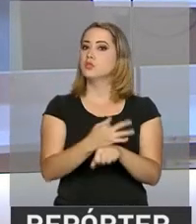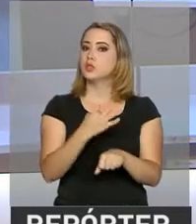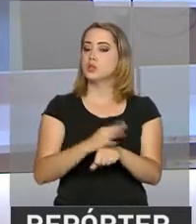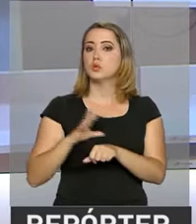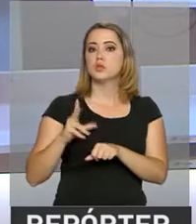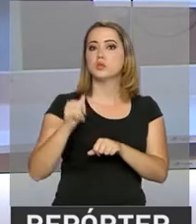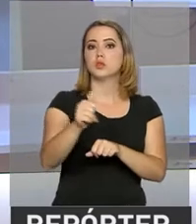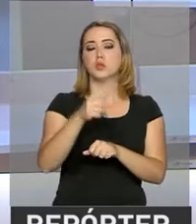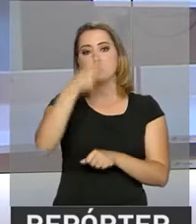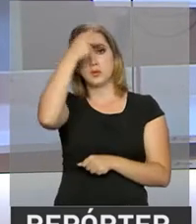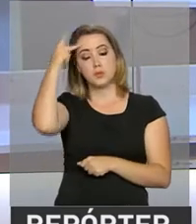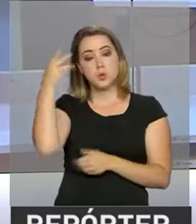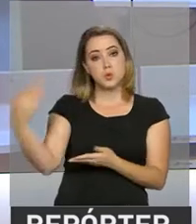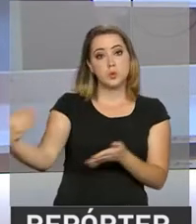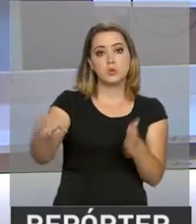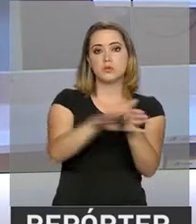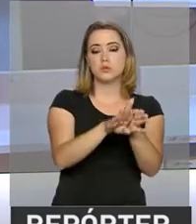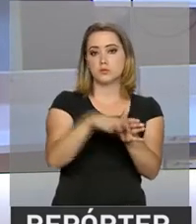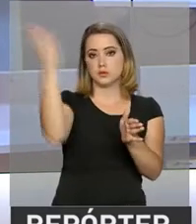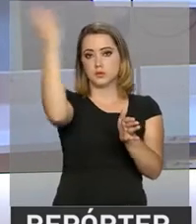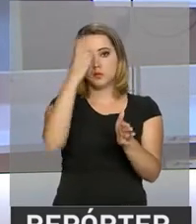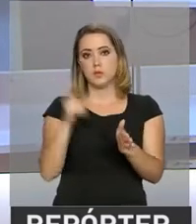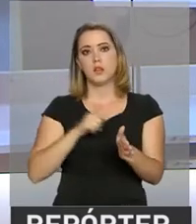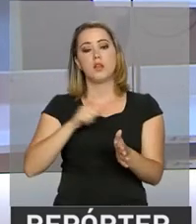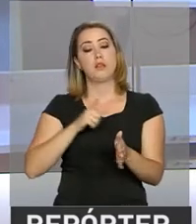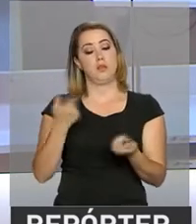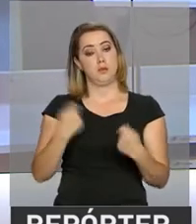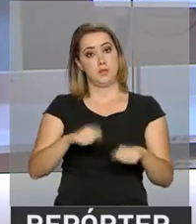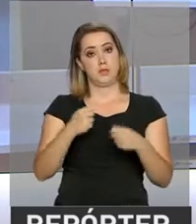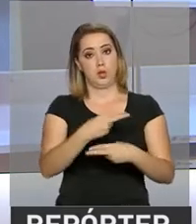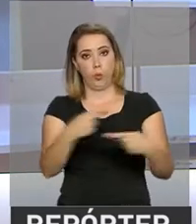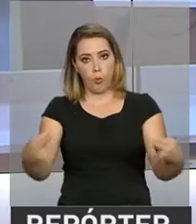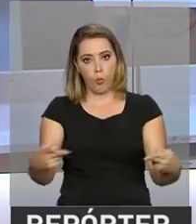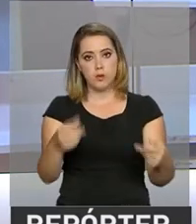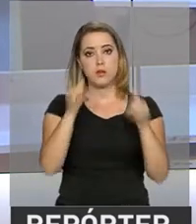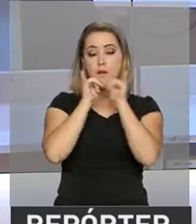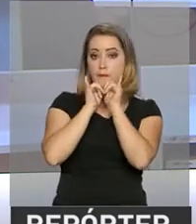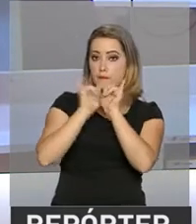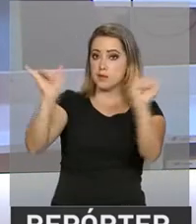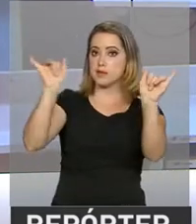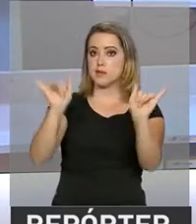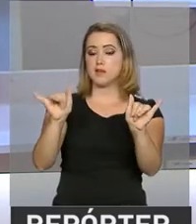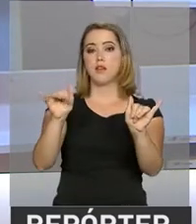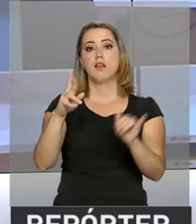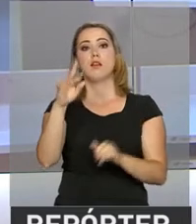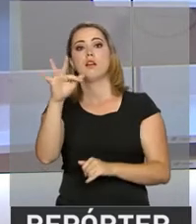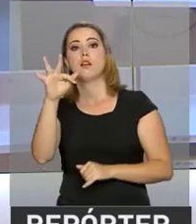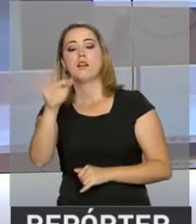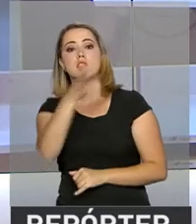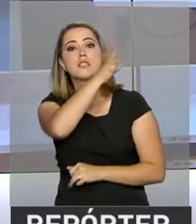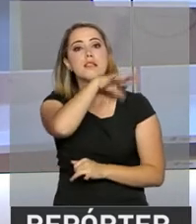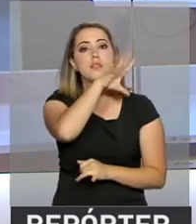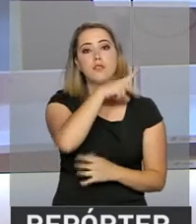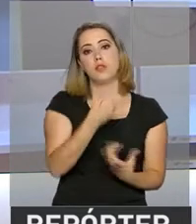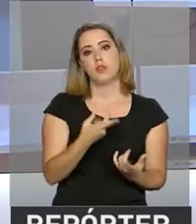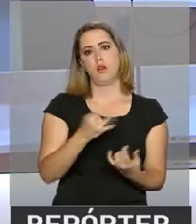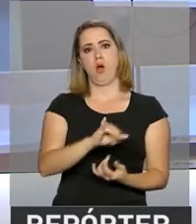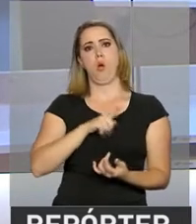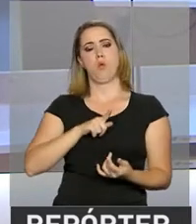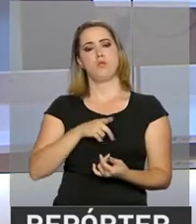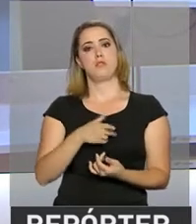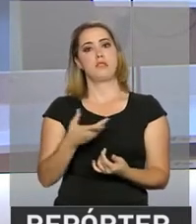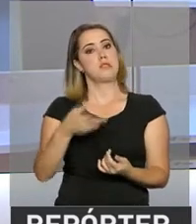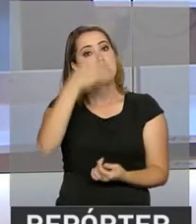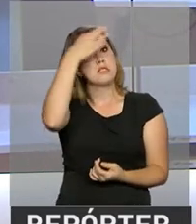todo viajante que chega ao Brasil e tenha bens a declarar é obrigado a informar a Receita Federal. Quem não o fizer pode ter dor de